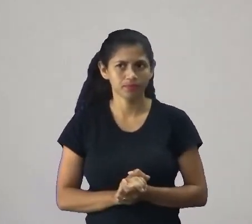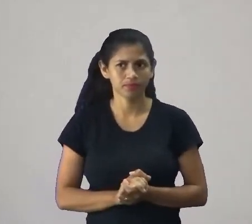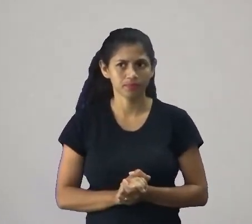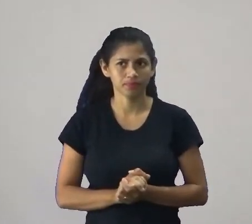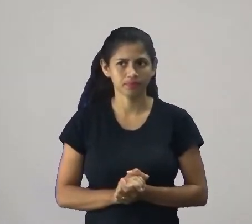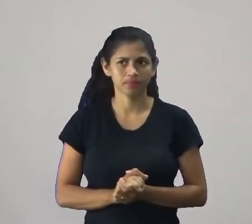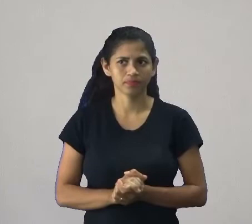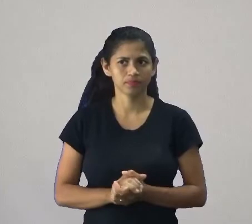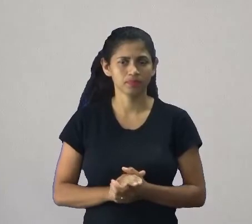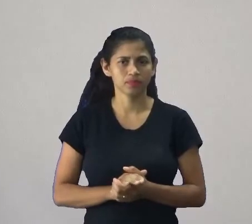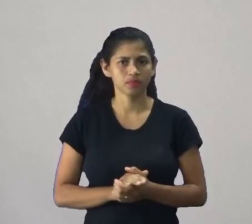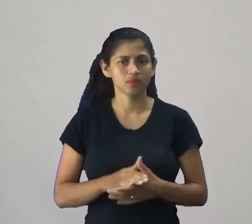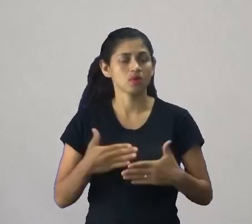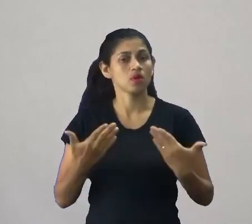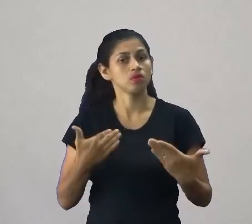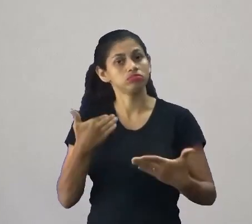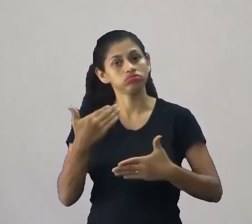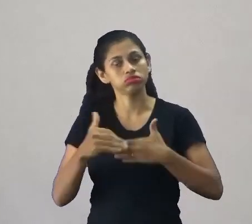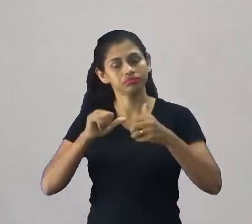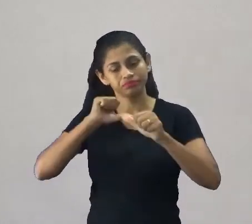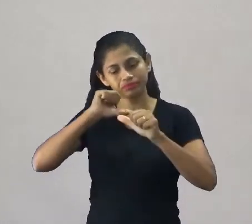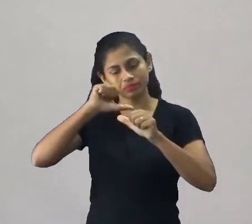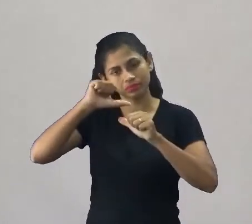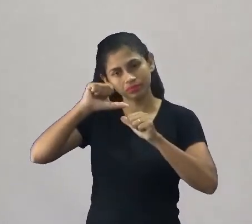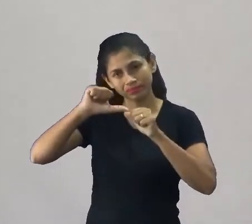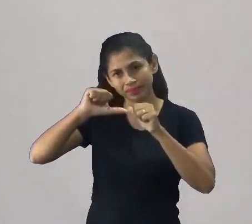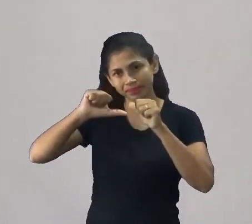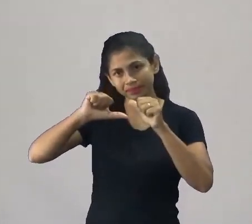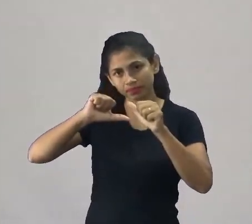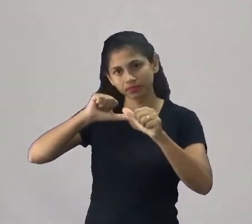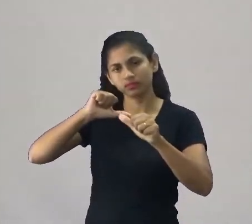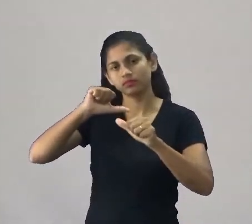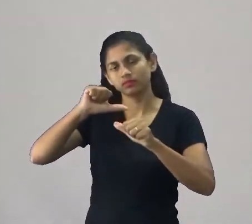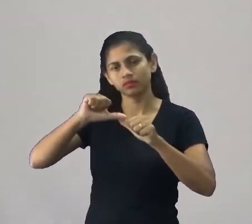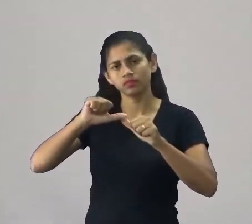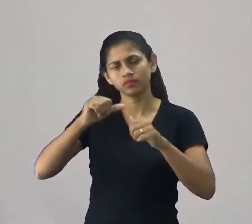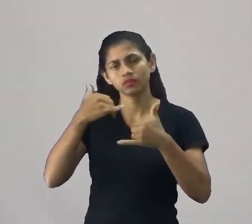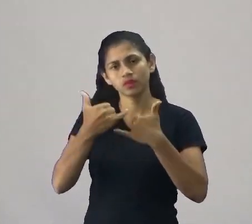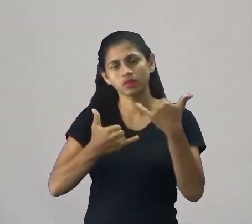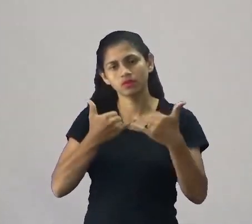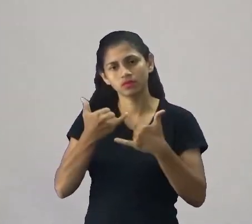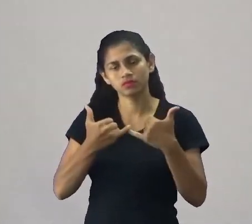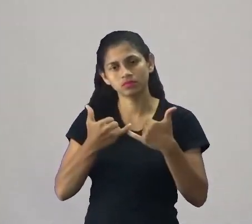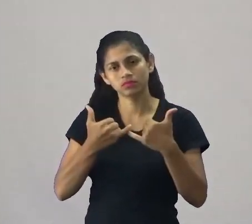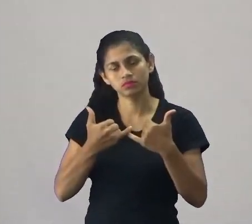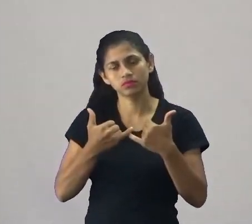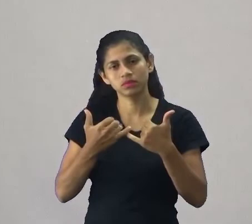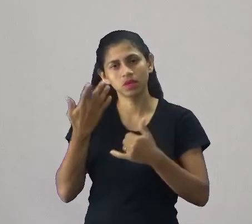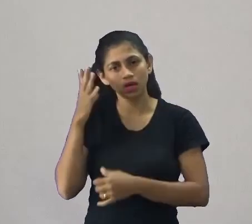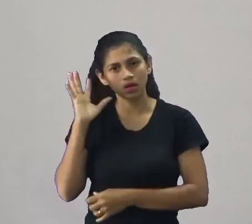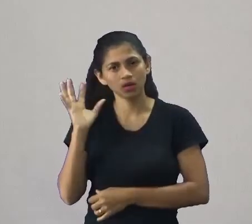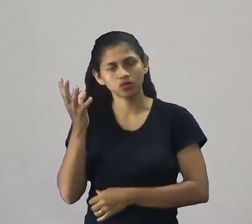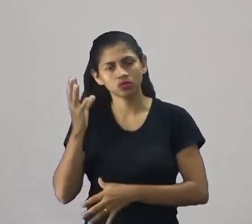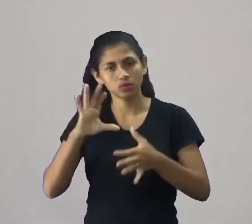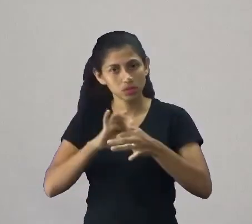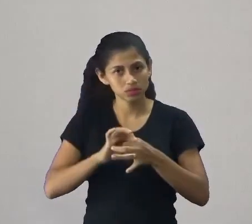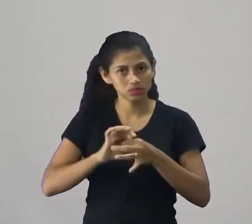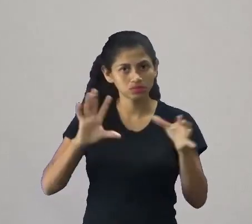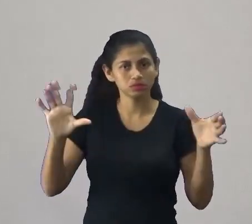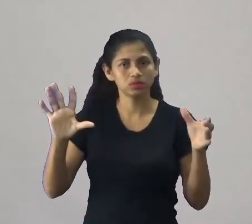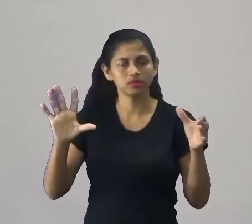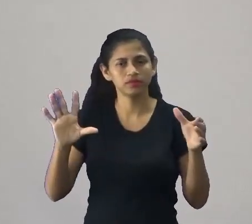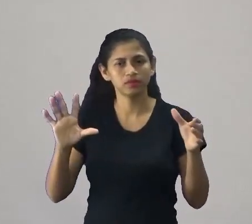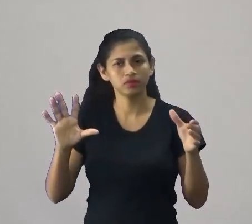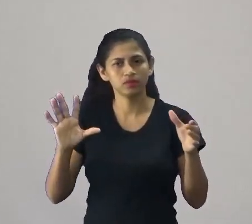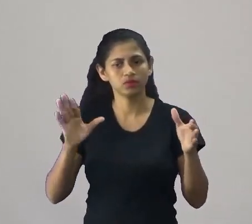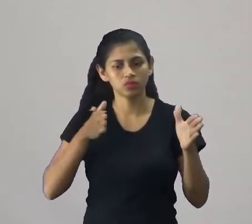começa dessa forma, depois eu vou começar a modificar. Porque as brincadeiras, por mais que elas aconteçam nesse seu contexto livre, quando a gente